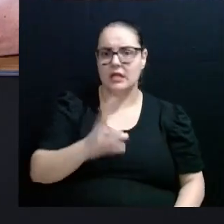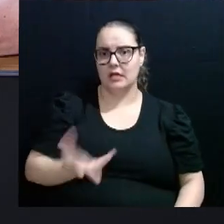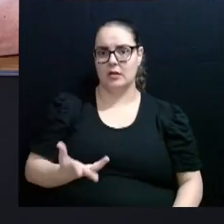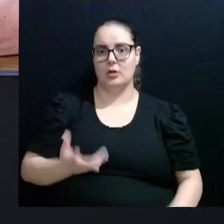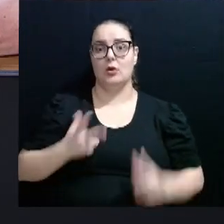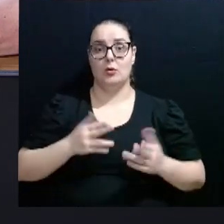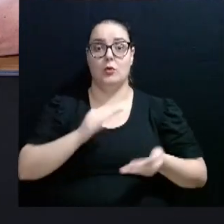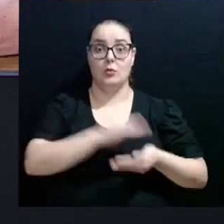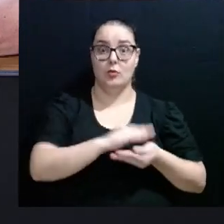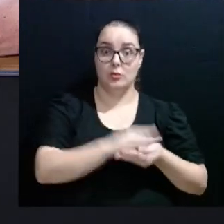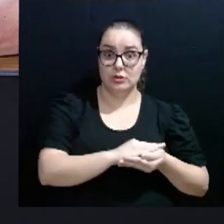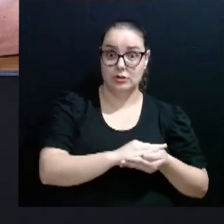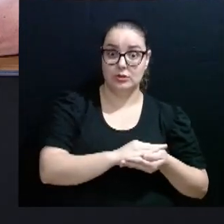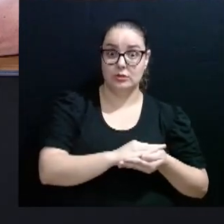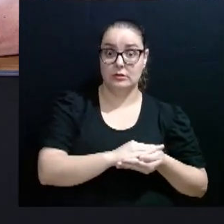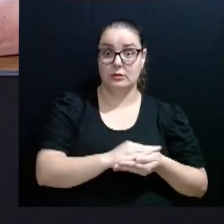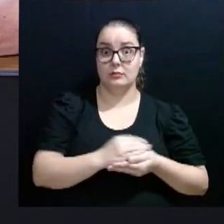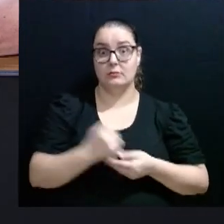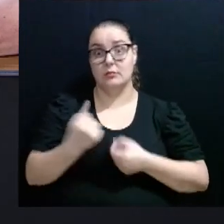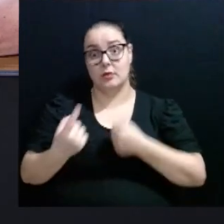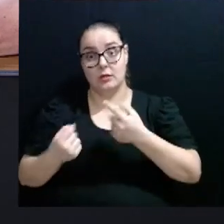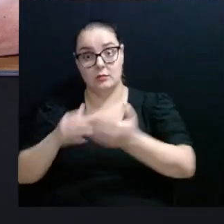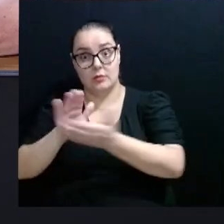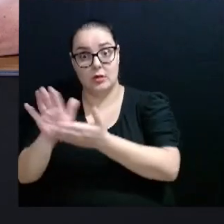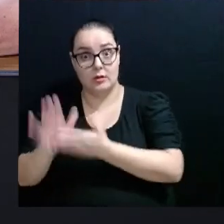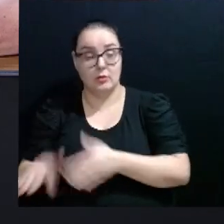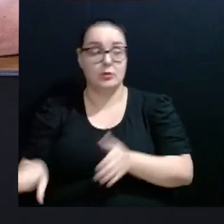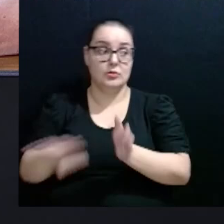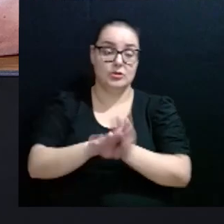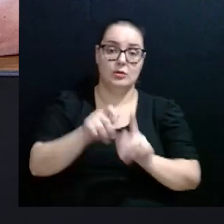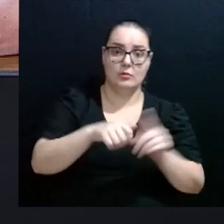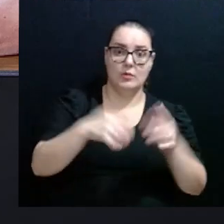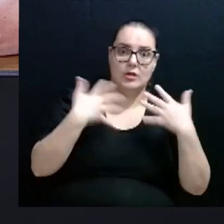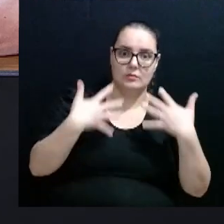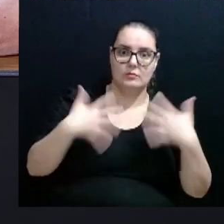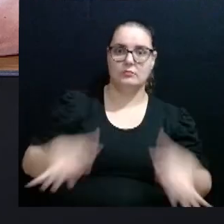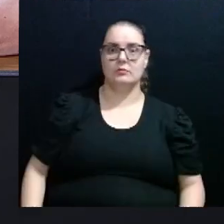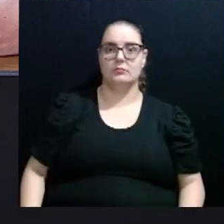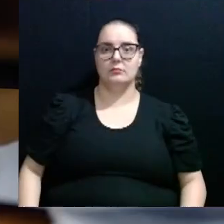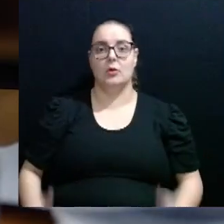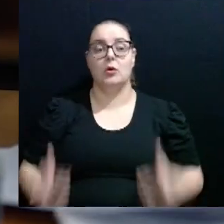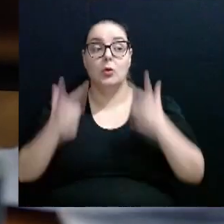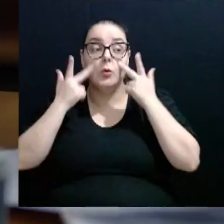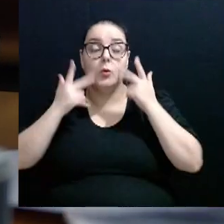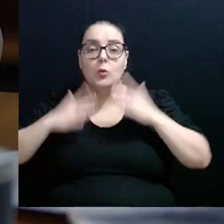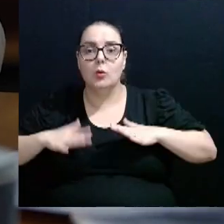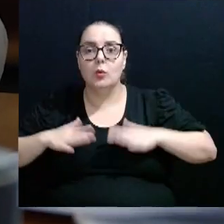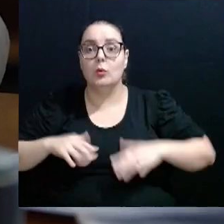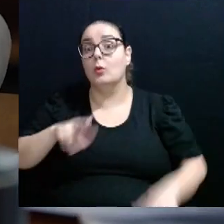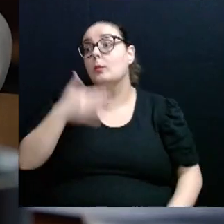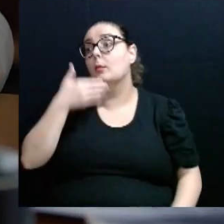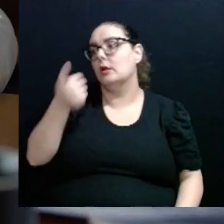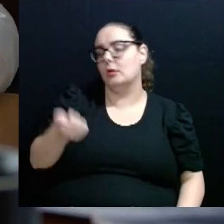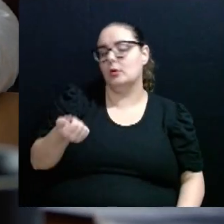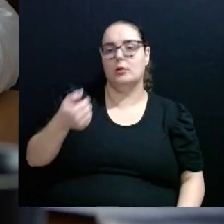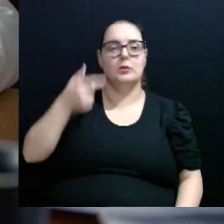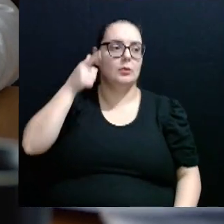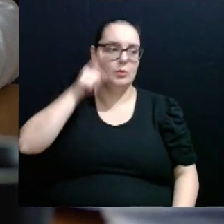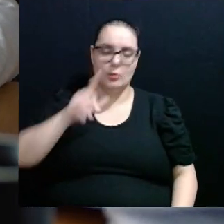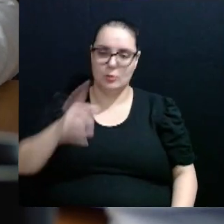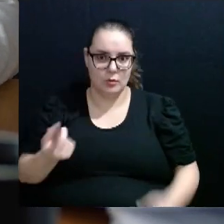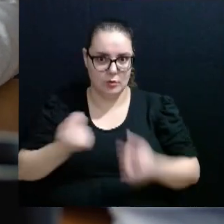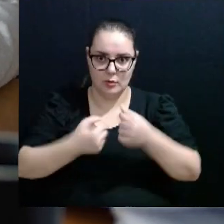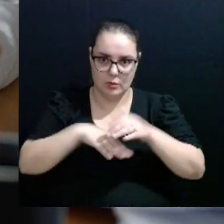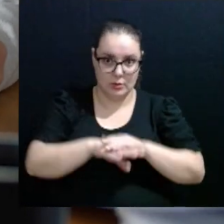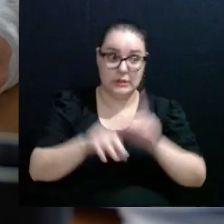reserva para essas despesas, quando chega o mês de janeiro, você está meio que tranquilo. Ou melhor ainda, se não consegue fazer a reserva, que está difícil